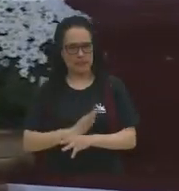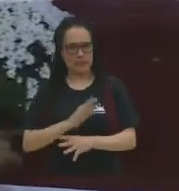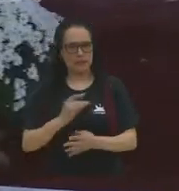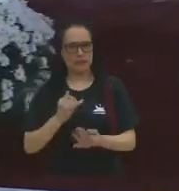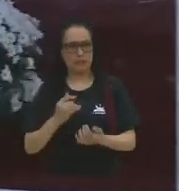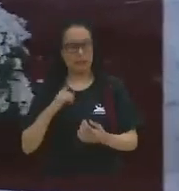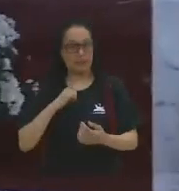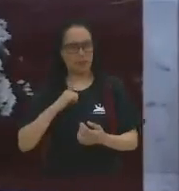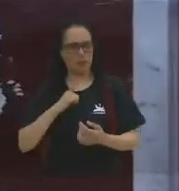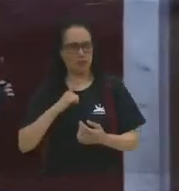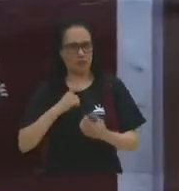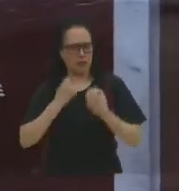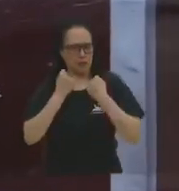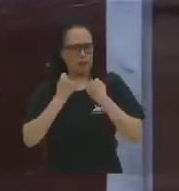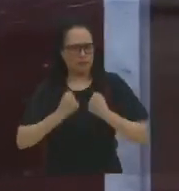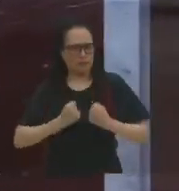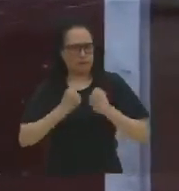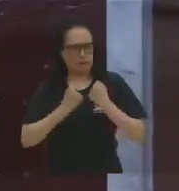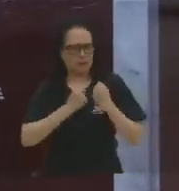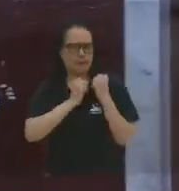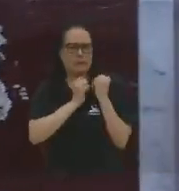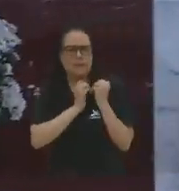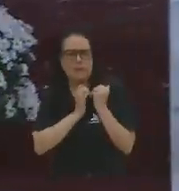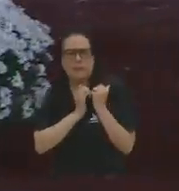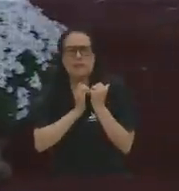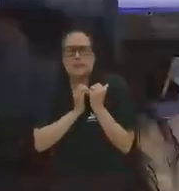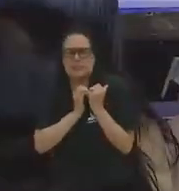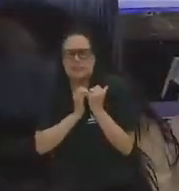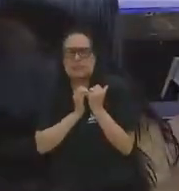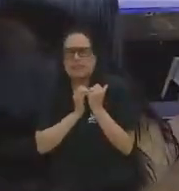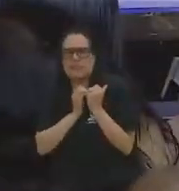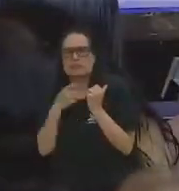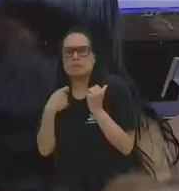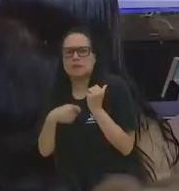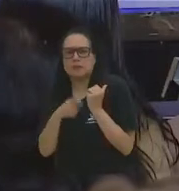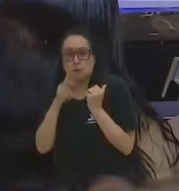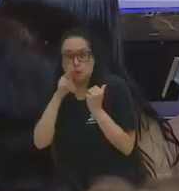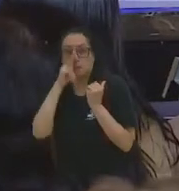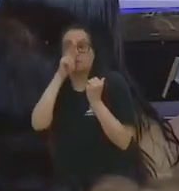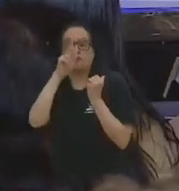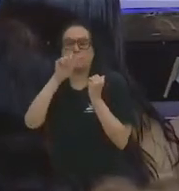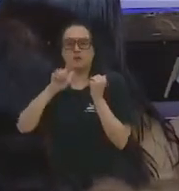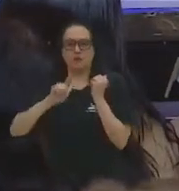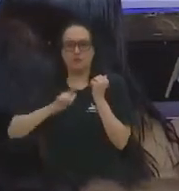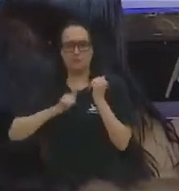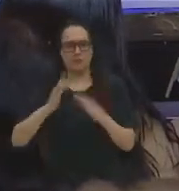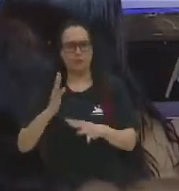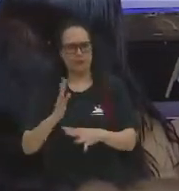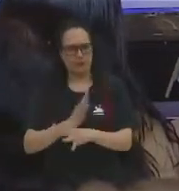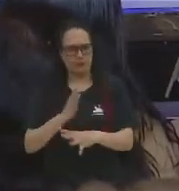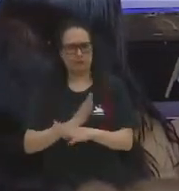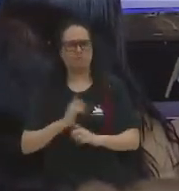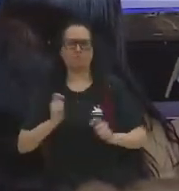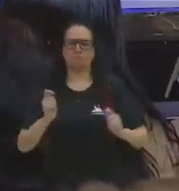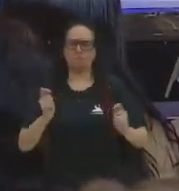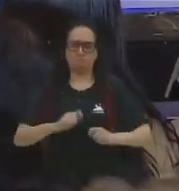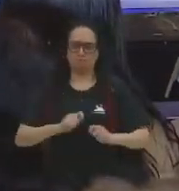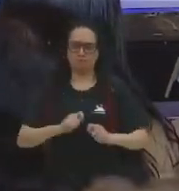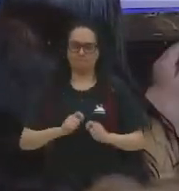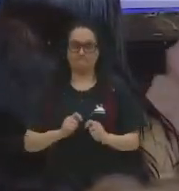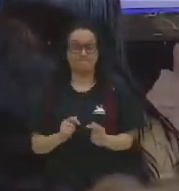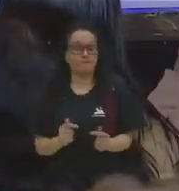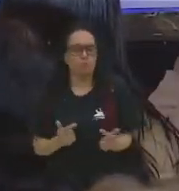peso que eu preciso ter força para aguentar. Não existe